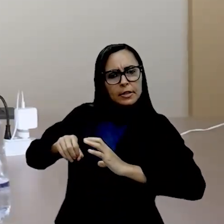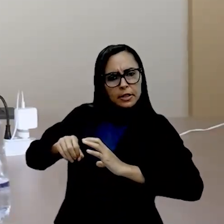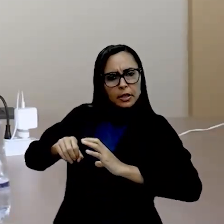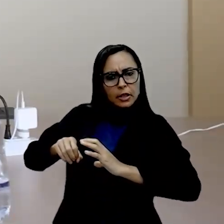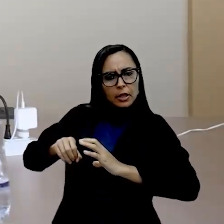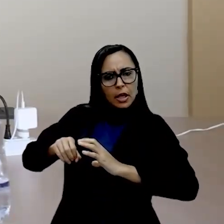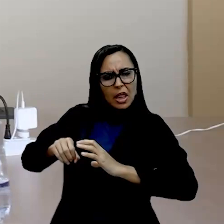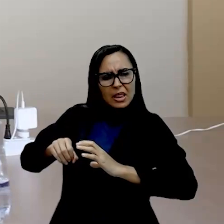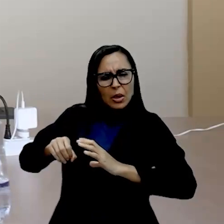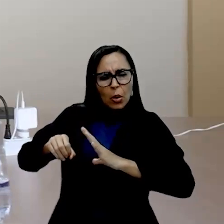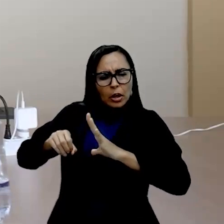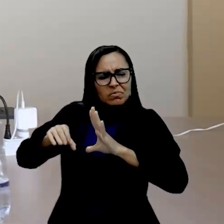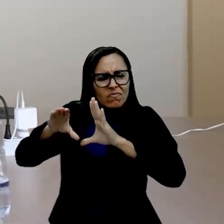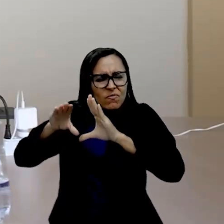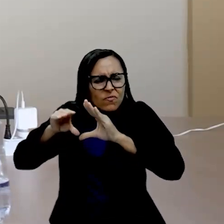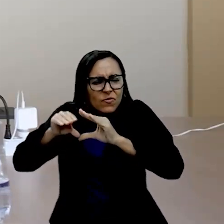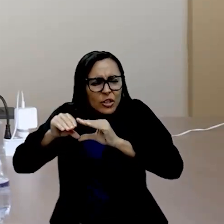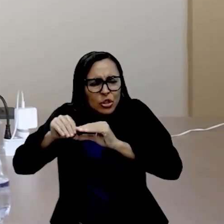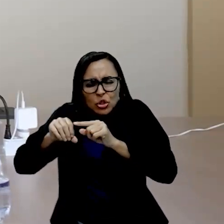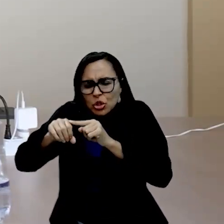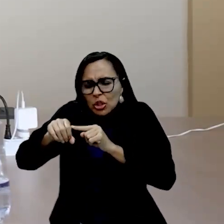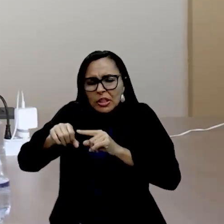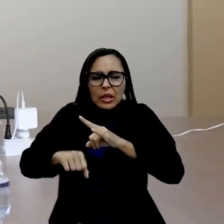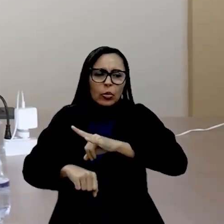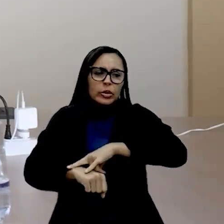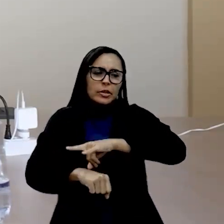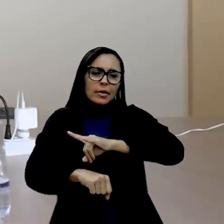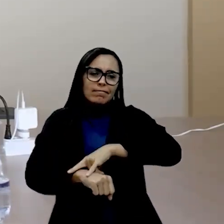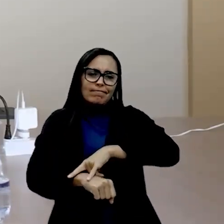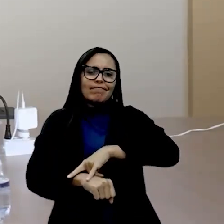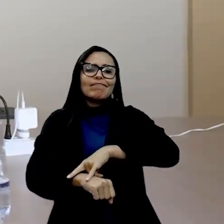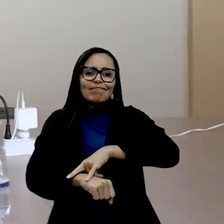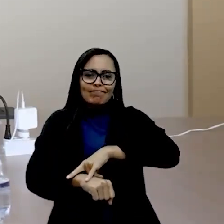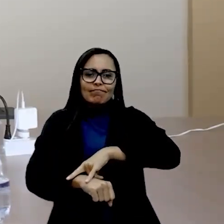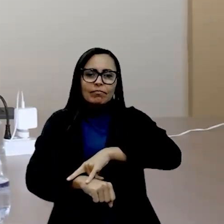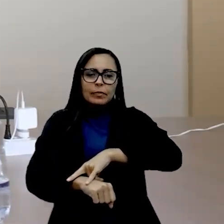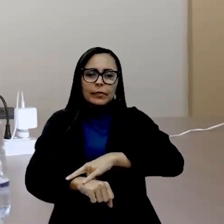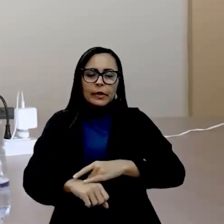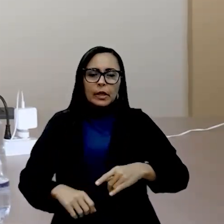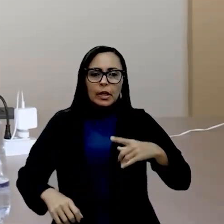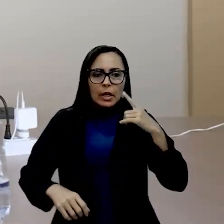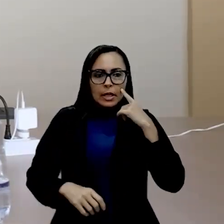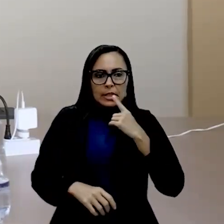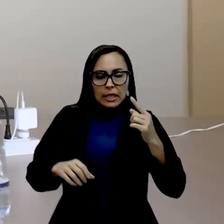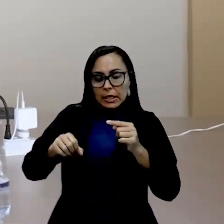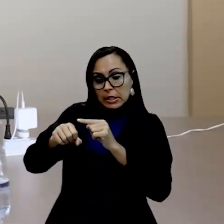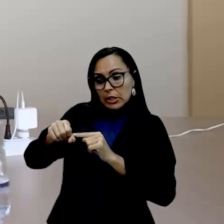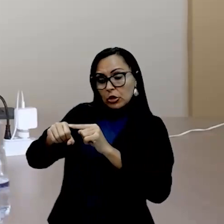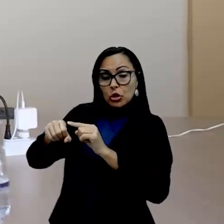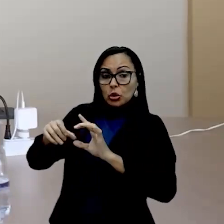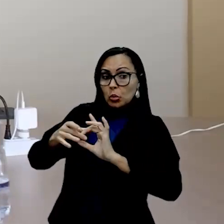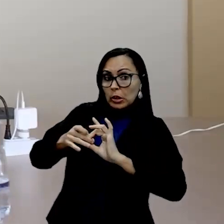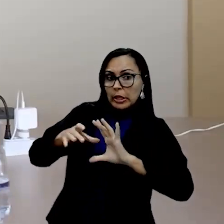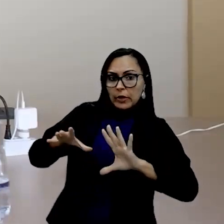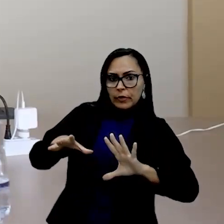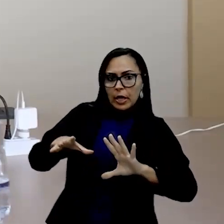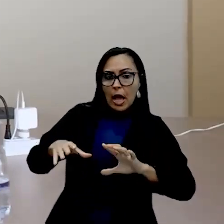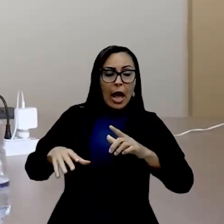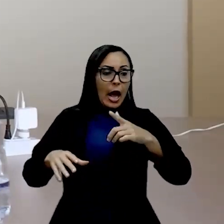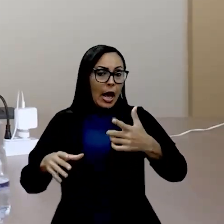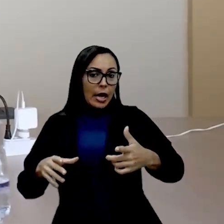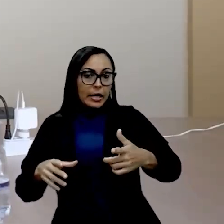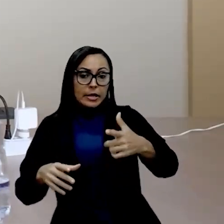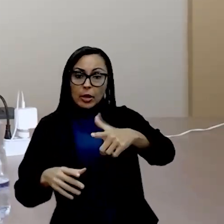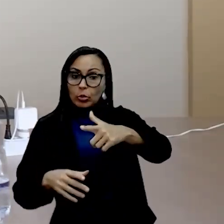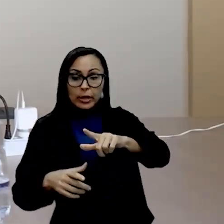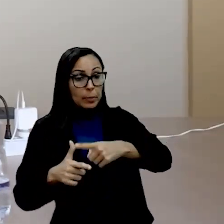obstruindo o canal aqui, ó, fechando a passagem da urina. Tá? Se ela crescer deixando esse canal livre, o paciente não vai ter sintomas.